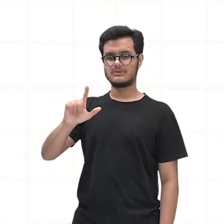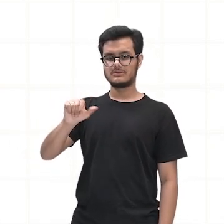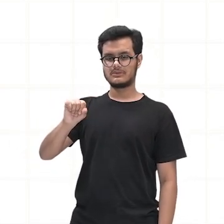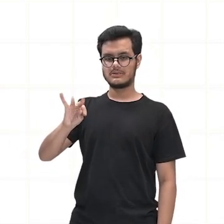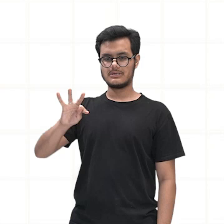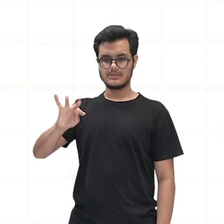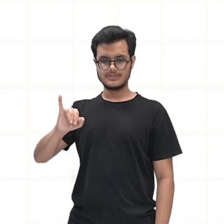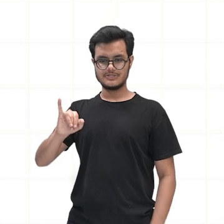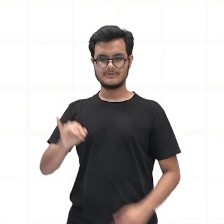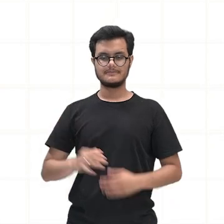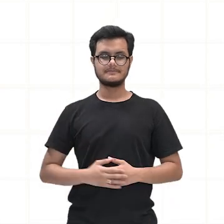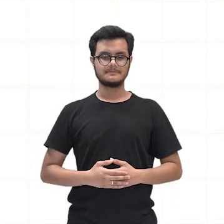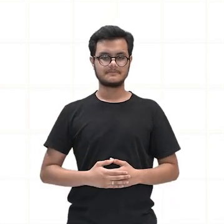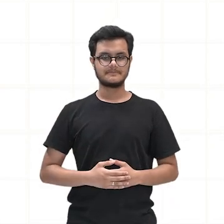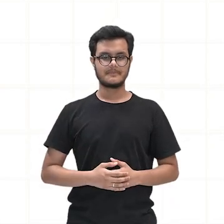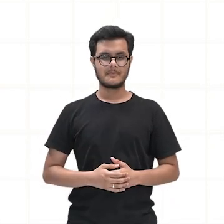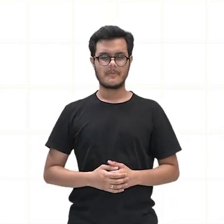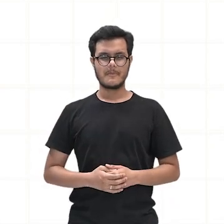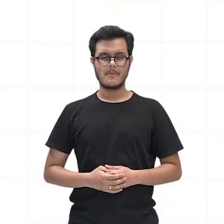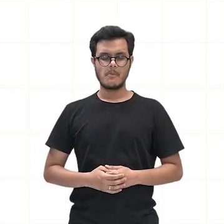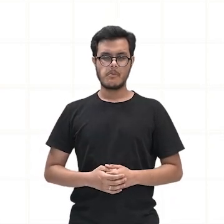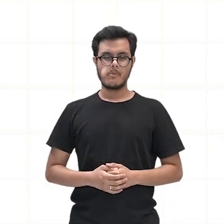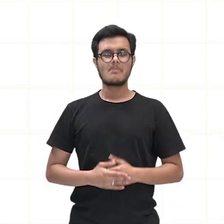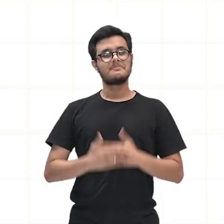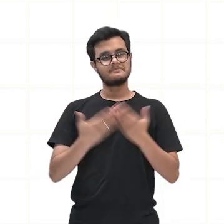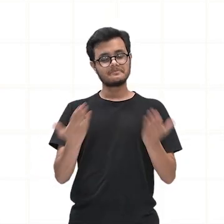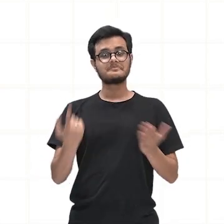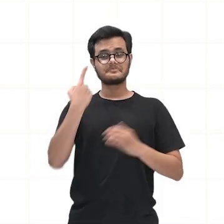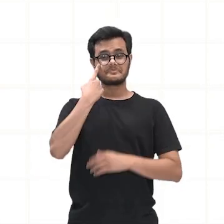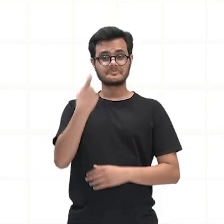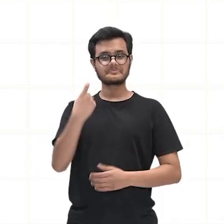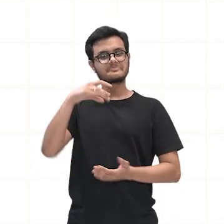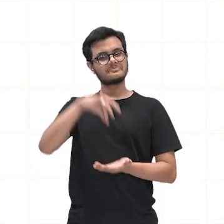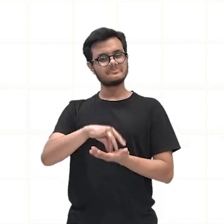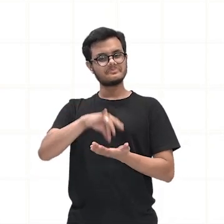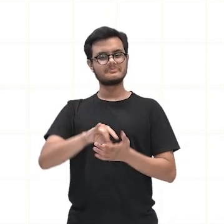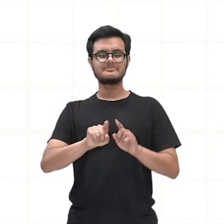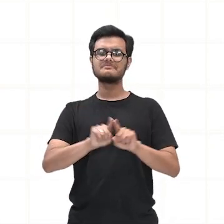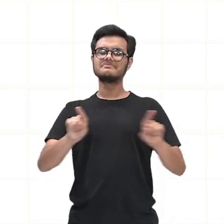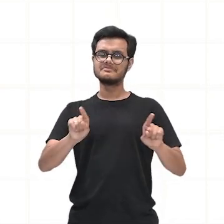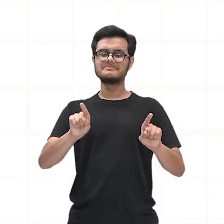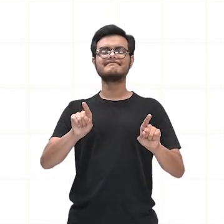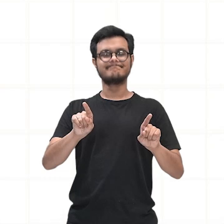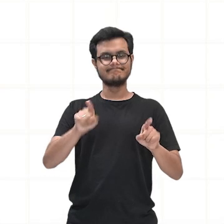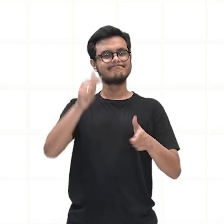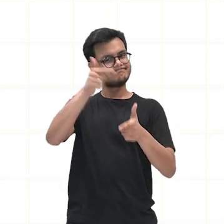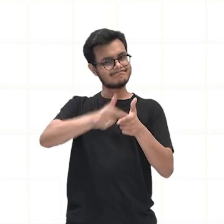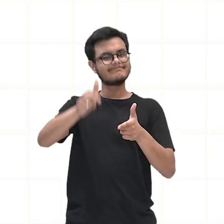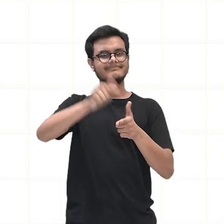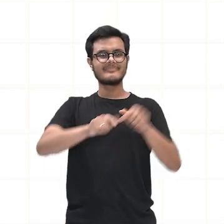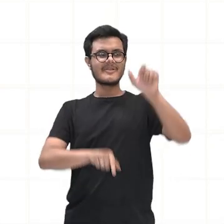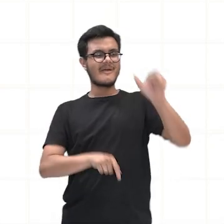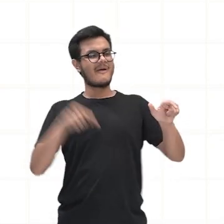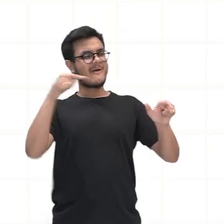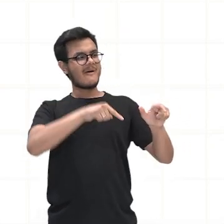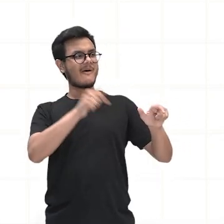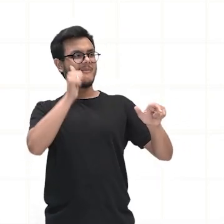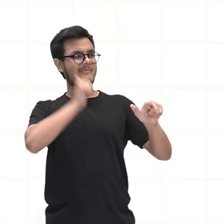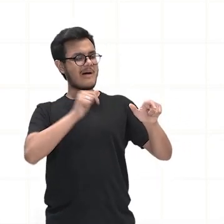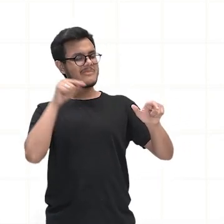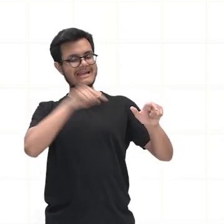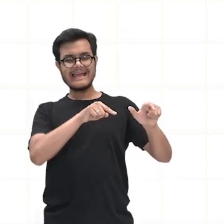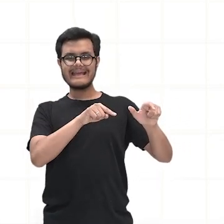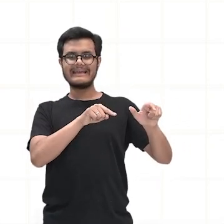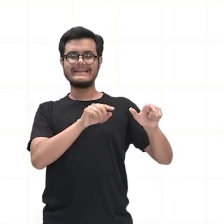iconoclastia, certo? Olha só que interessante aqui, galerinha. Mais uma vez, uma mulher, uma